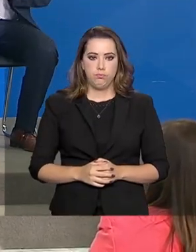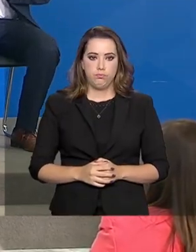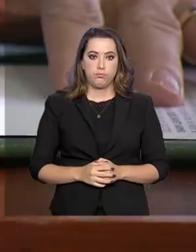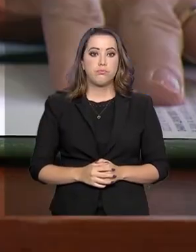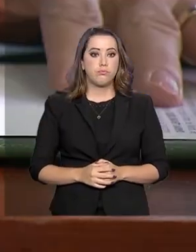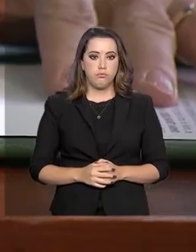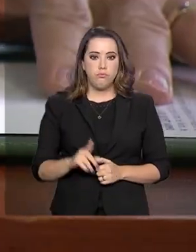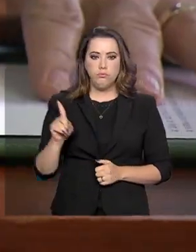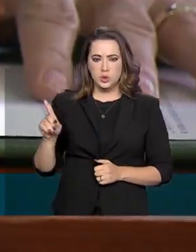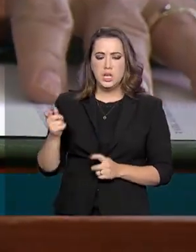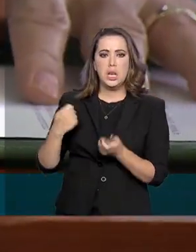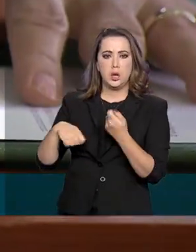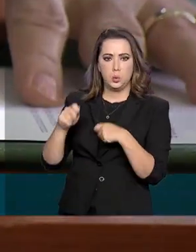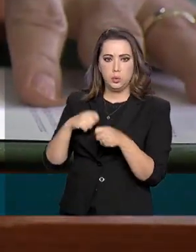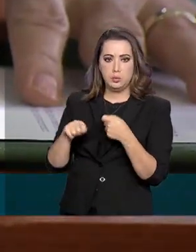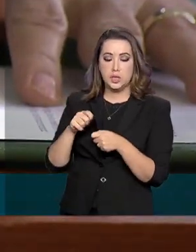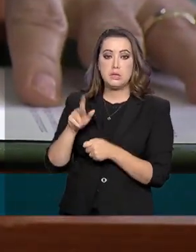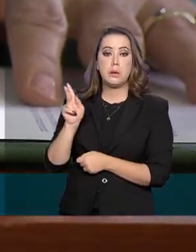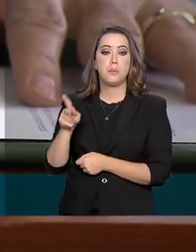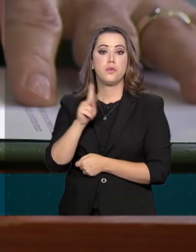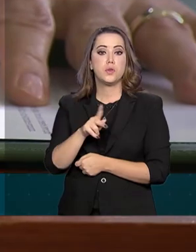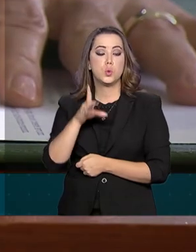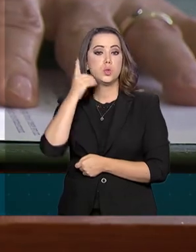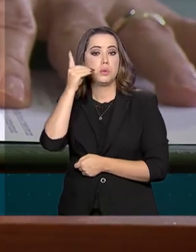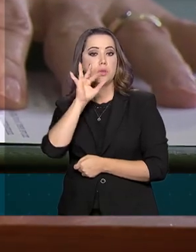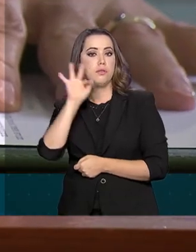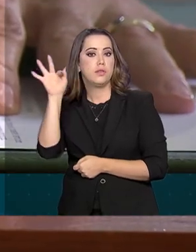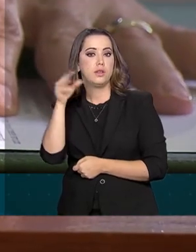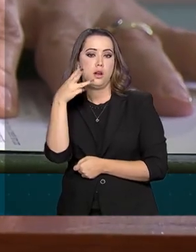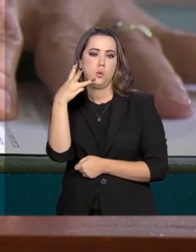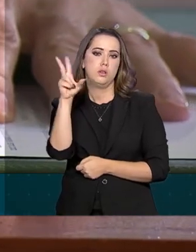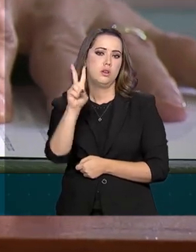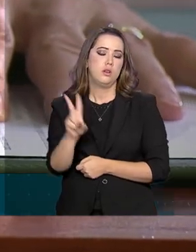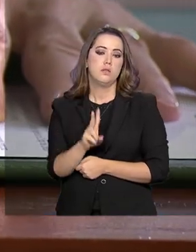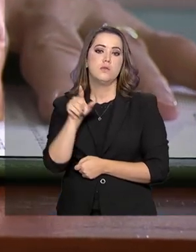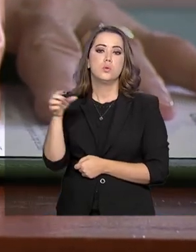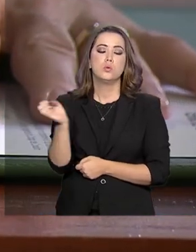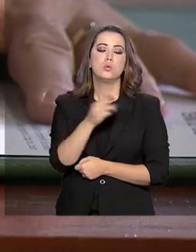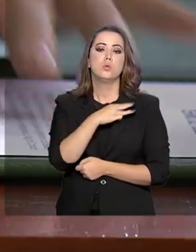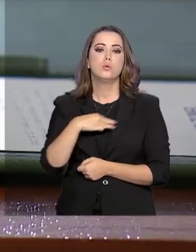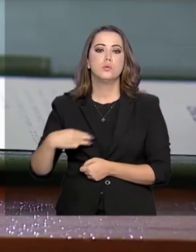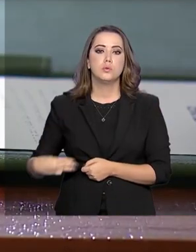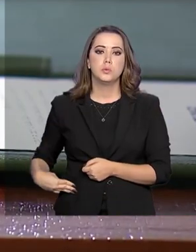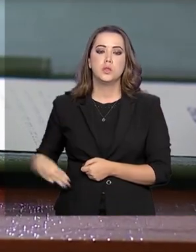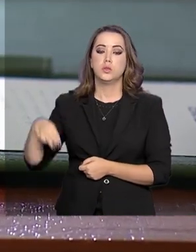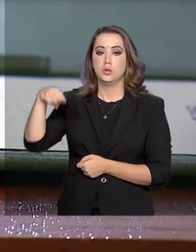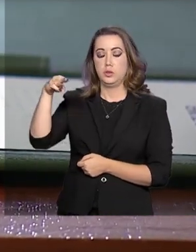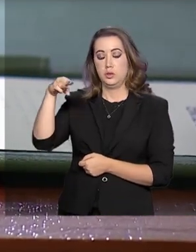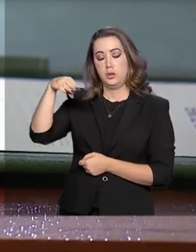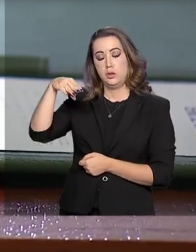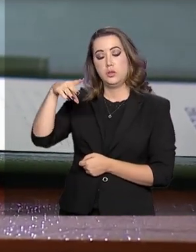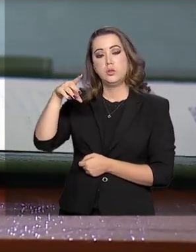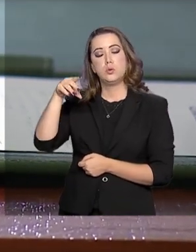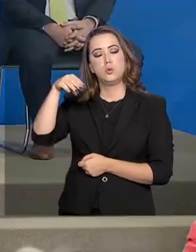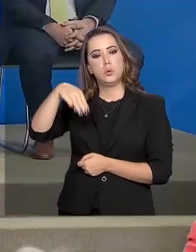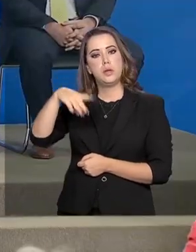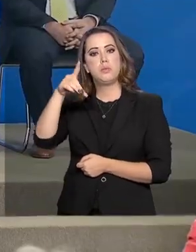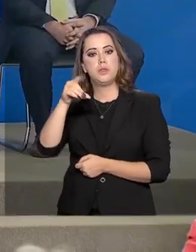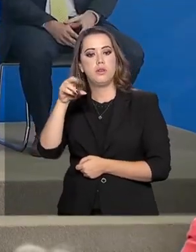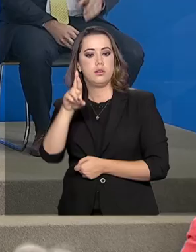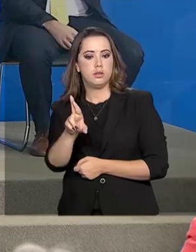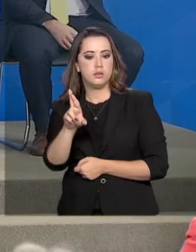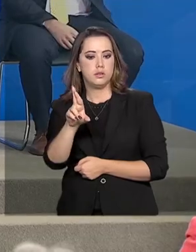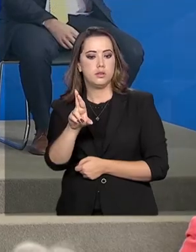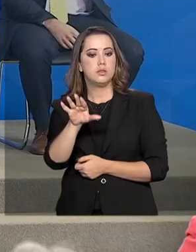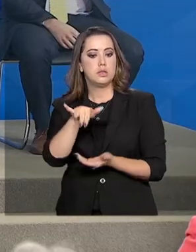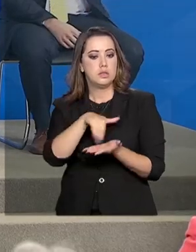Economista, professor, deputado federal por três mandatos, o novo ministro do Desenvolvimento Regional ocupava a Secretaria Especial